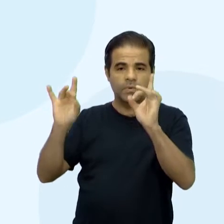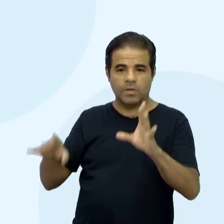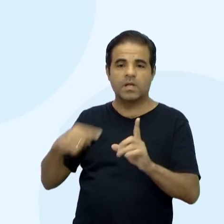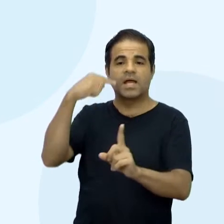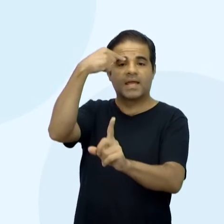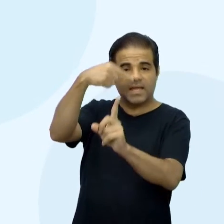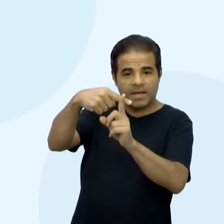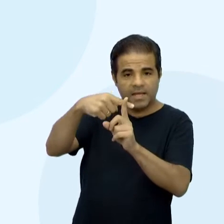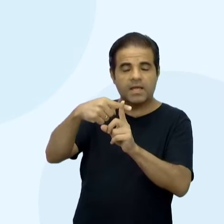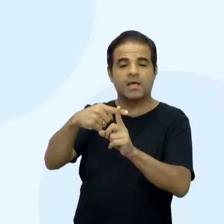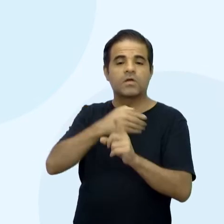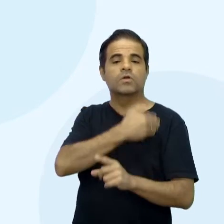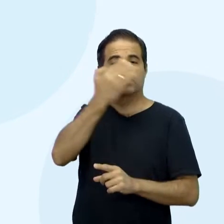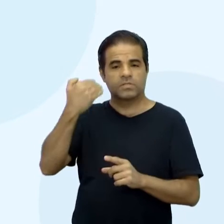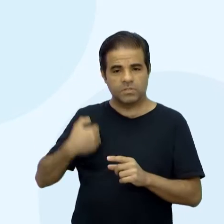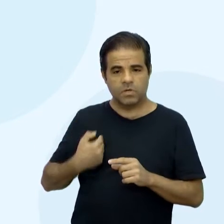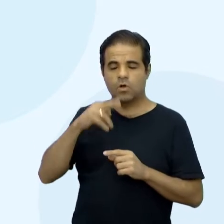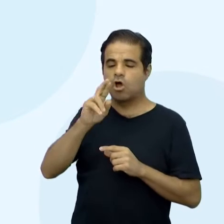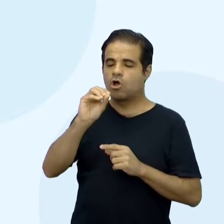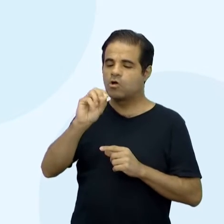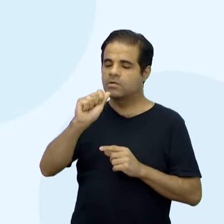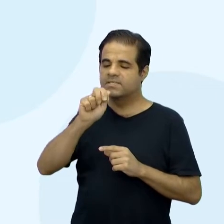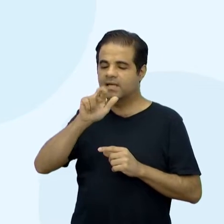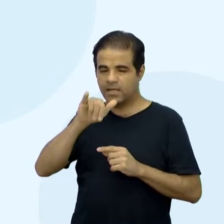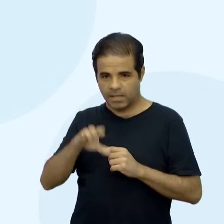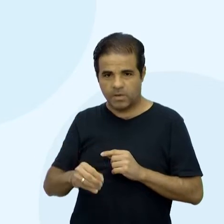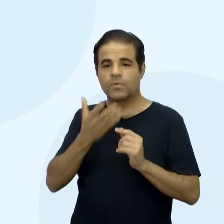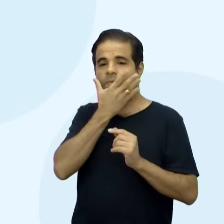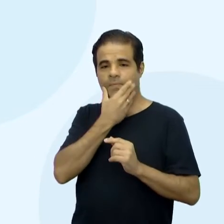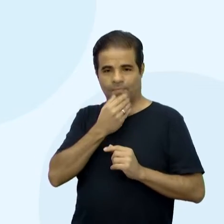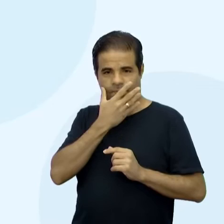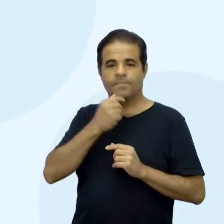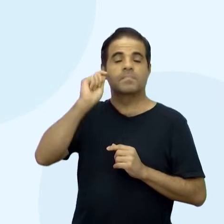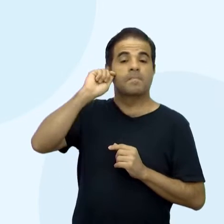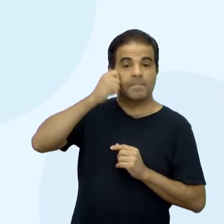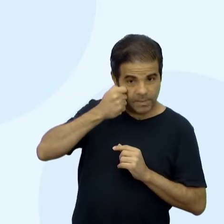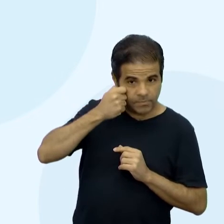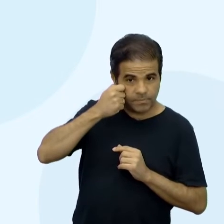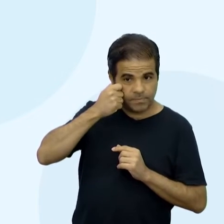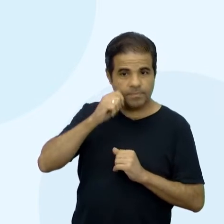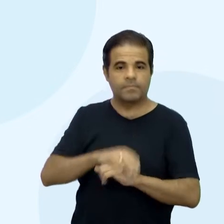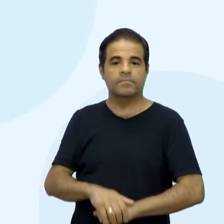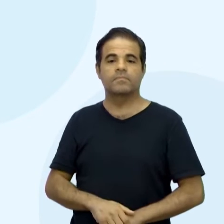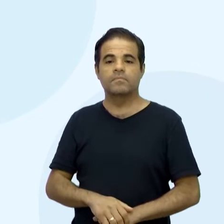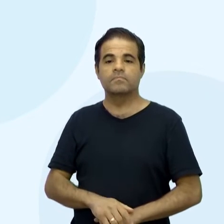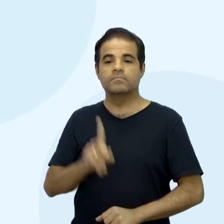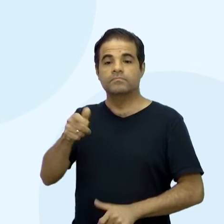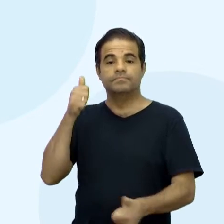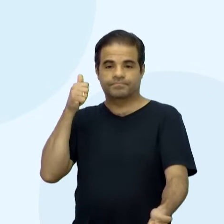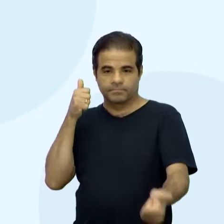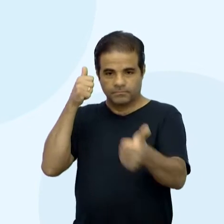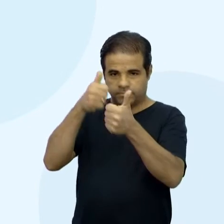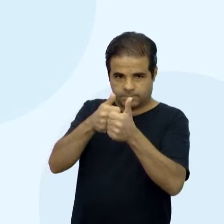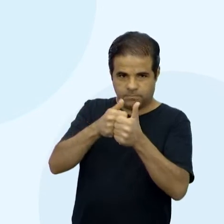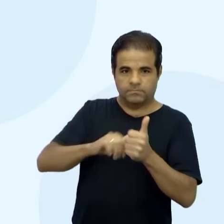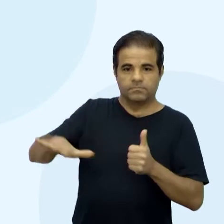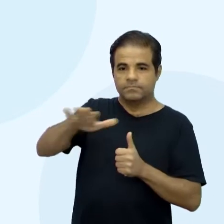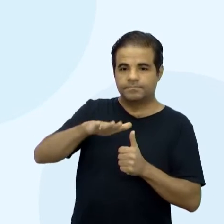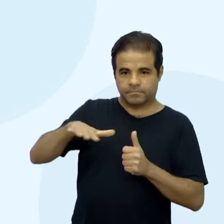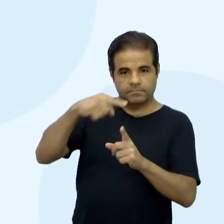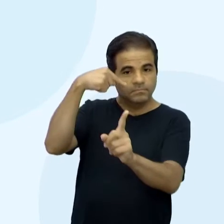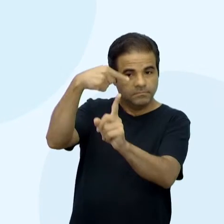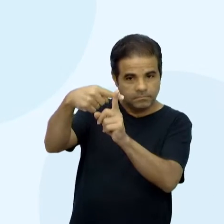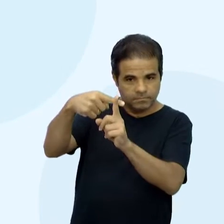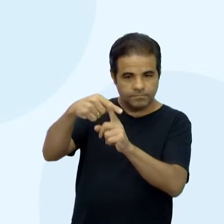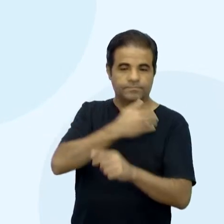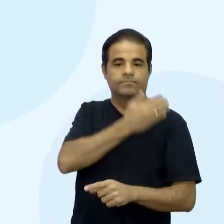de Igreja Nossa Senhora do Rosário dos Homens Pretos. Ela ficava muito próxima à